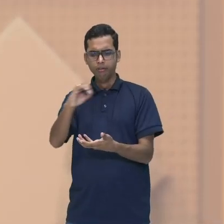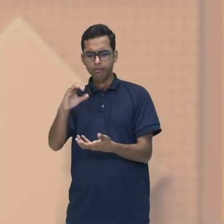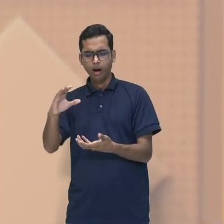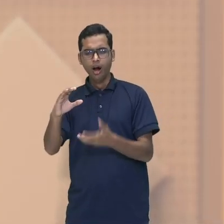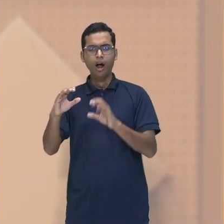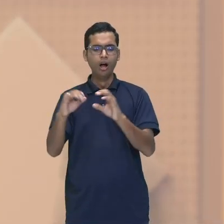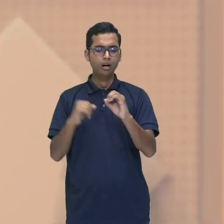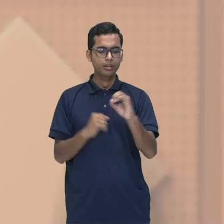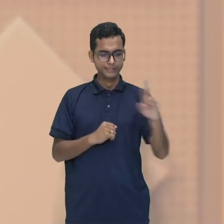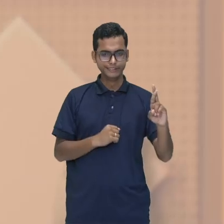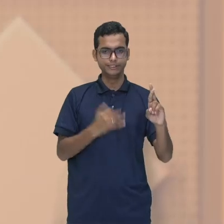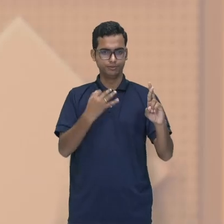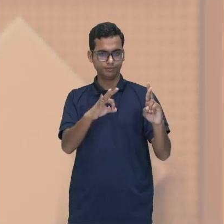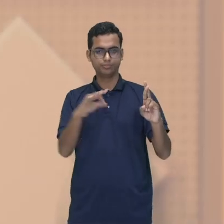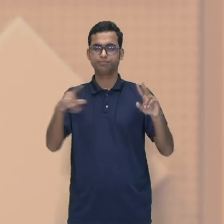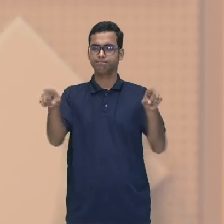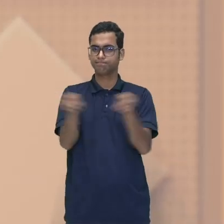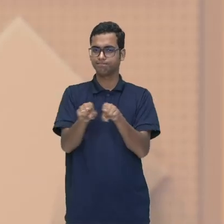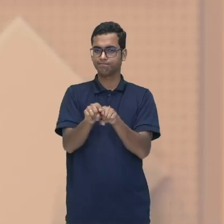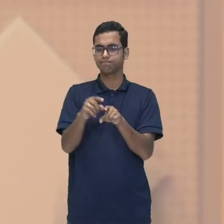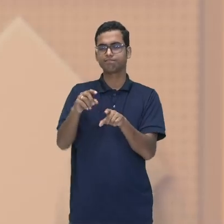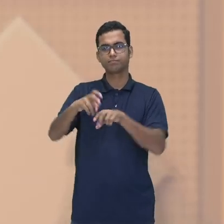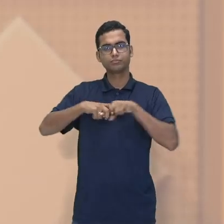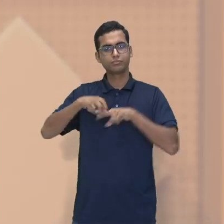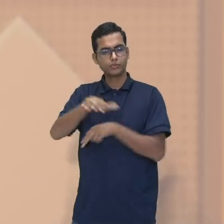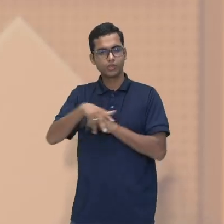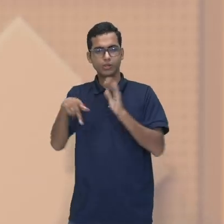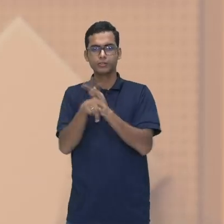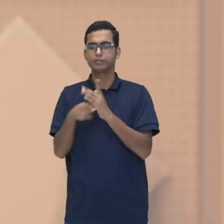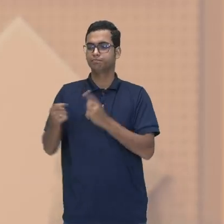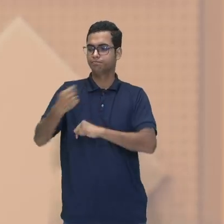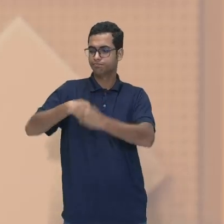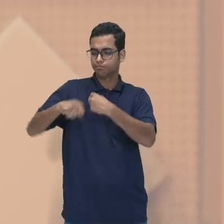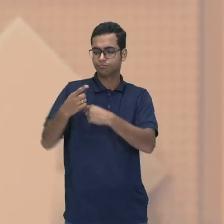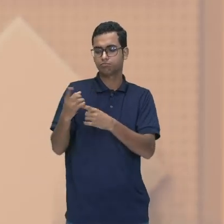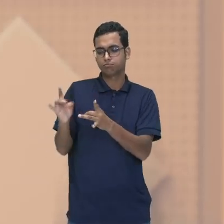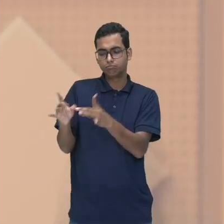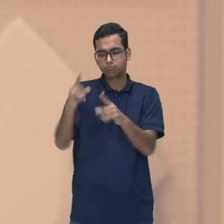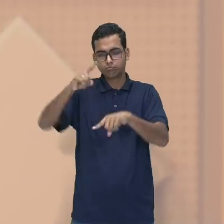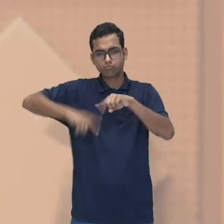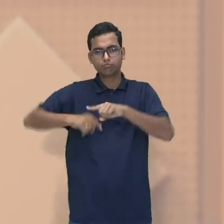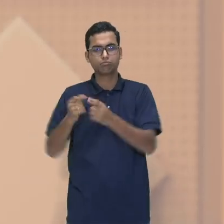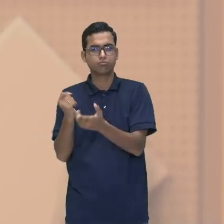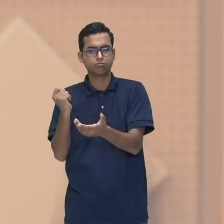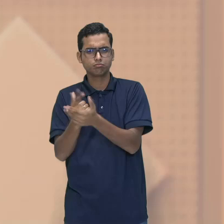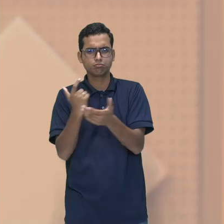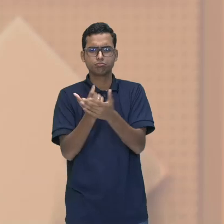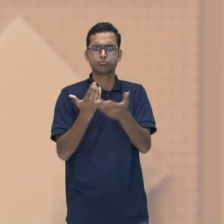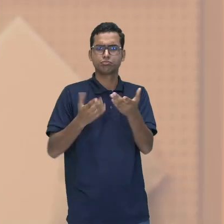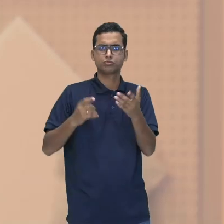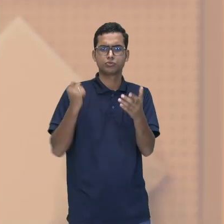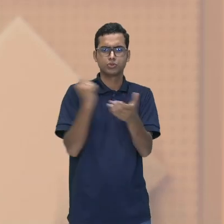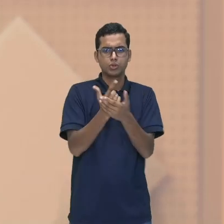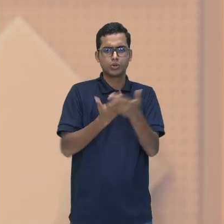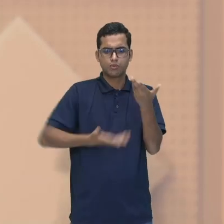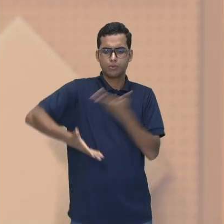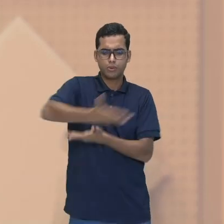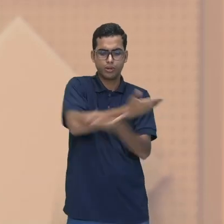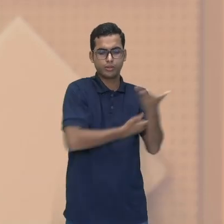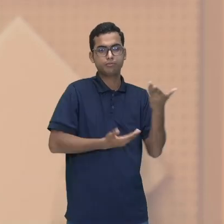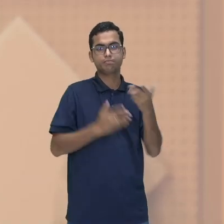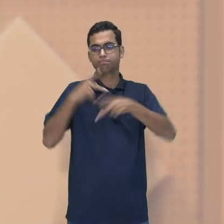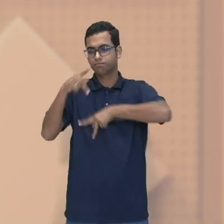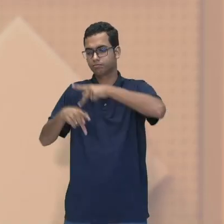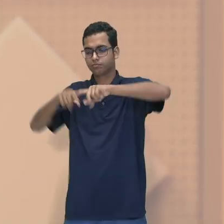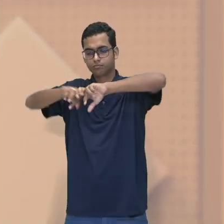rota comercial muito grande, né, havendo ali o encontro de vários povos de diferentes regiões que vai